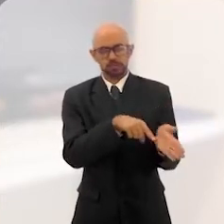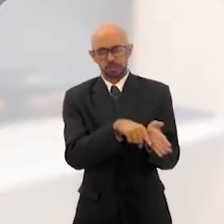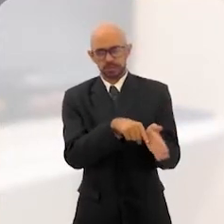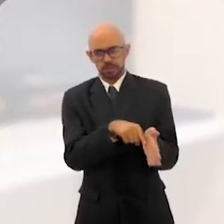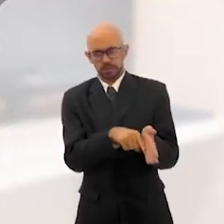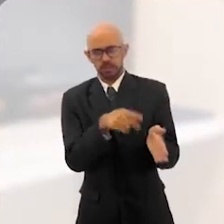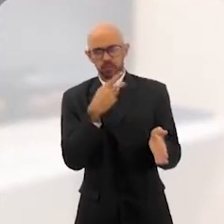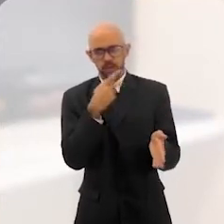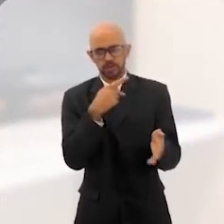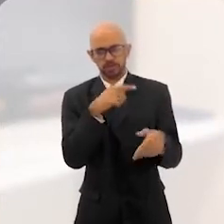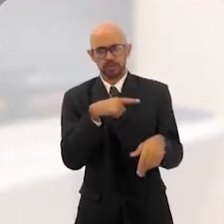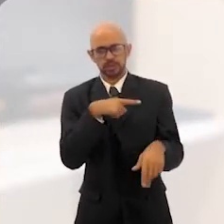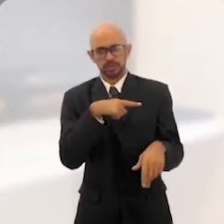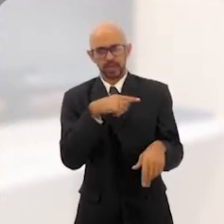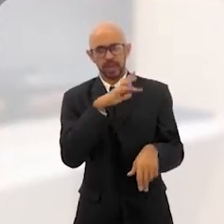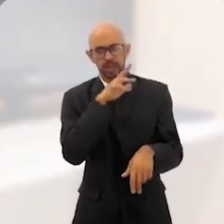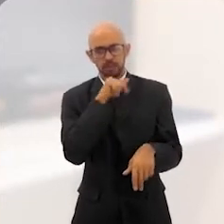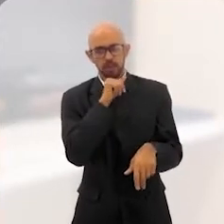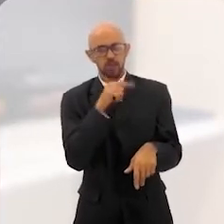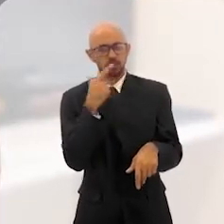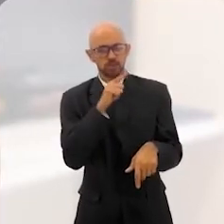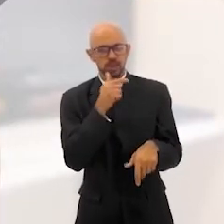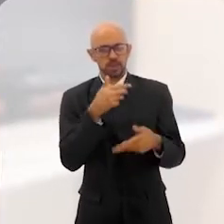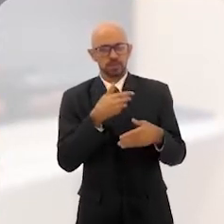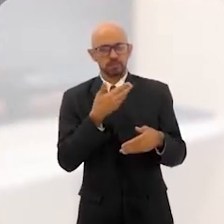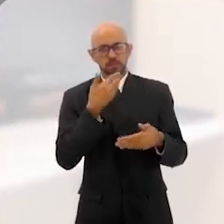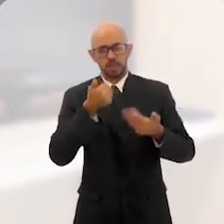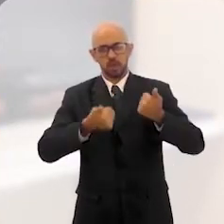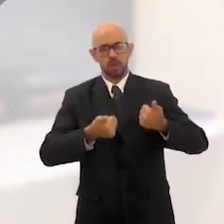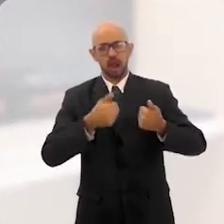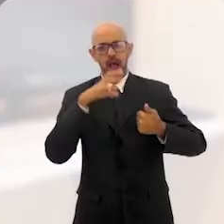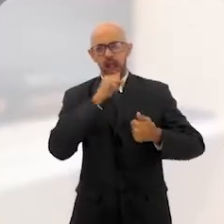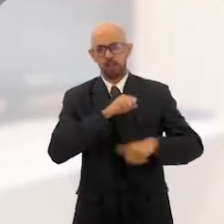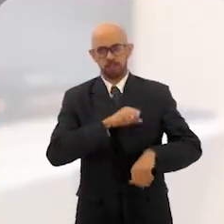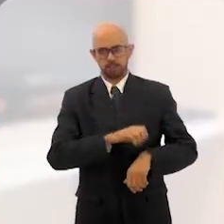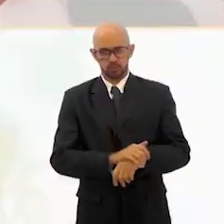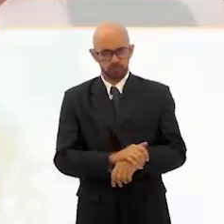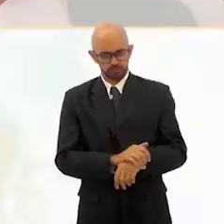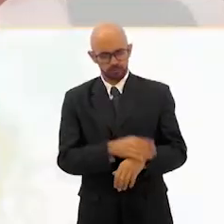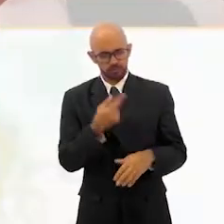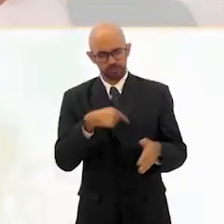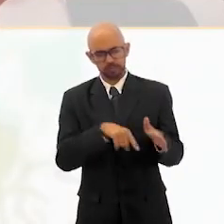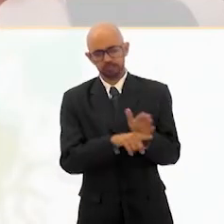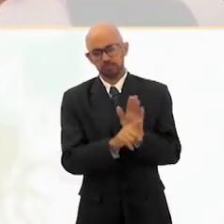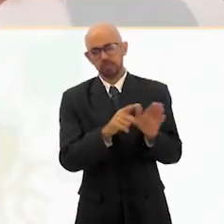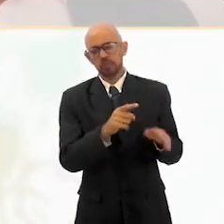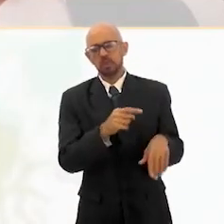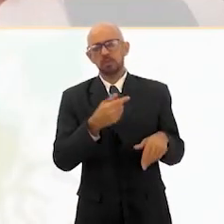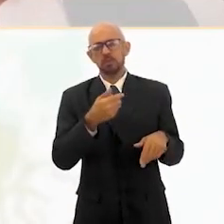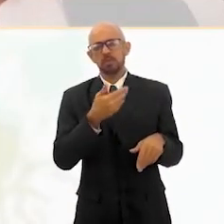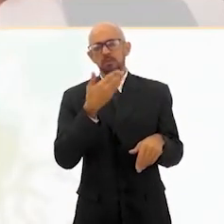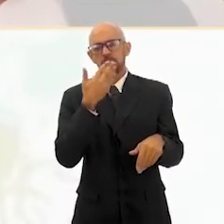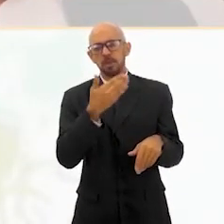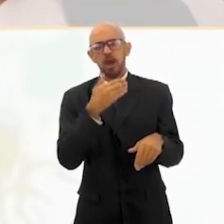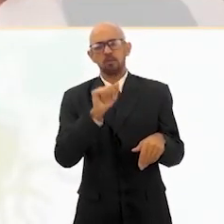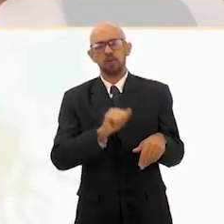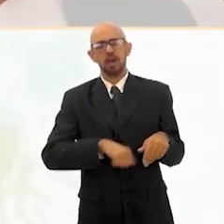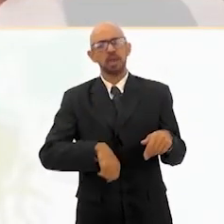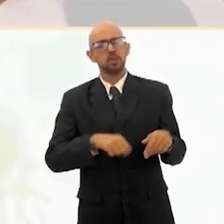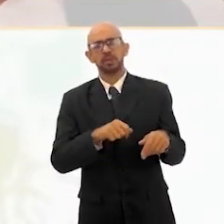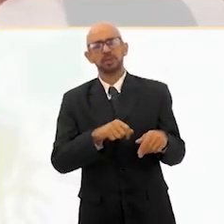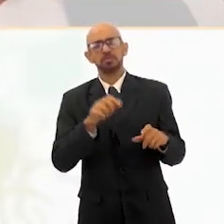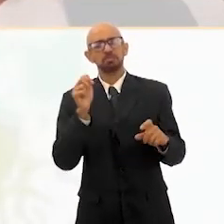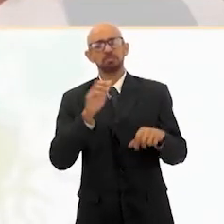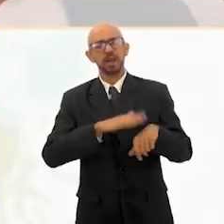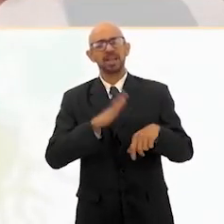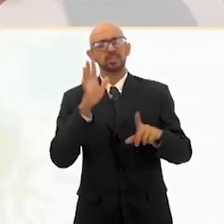pacientes que têm animal conseguem se recuperar mais rápido. Mas qual foi a figura que mais te